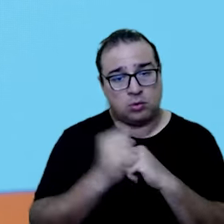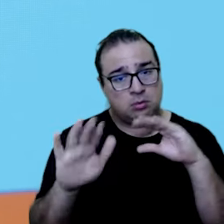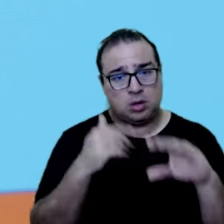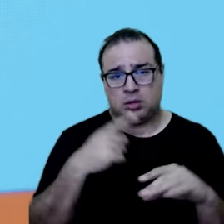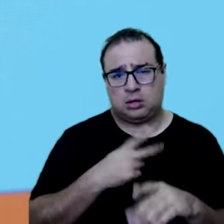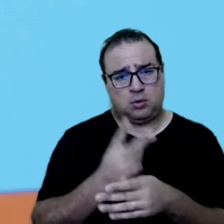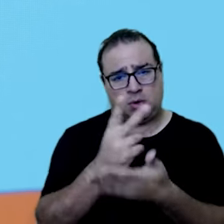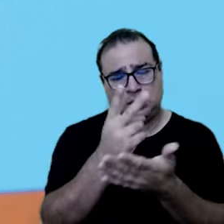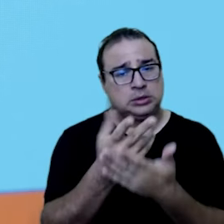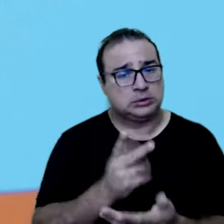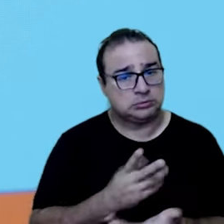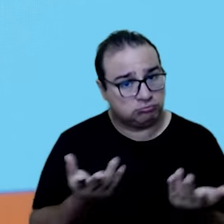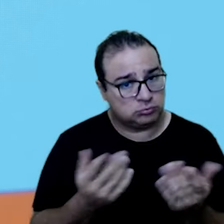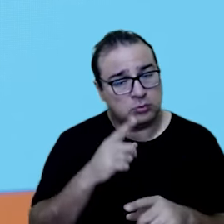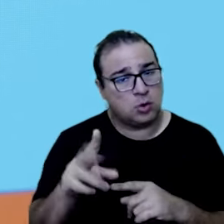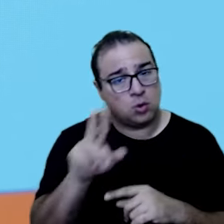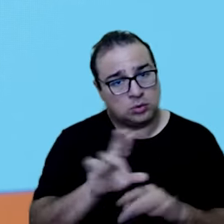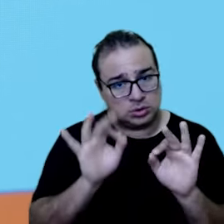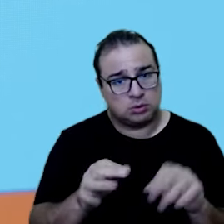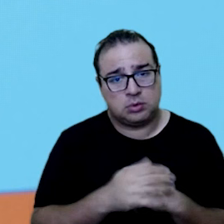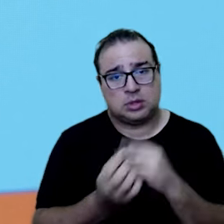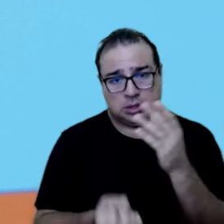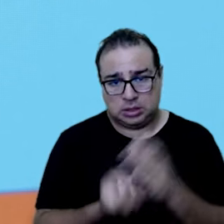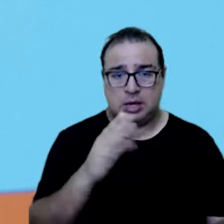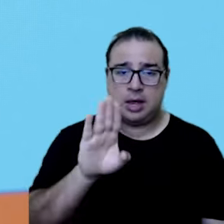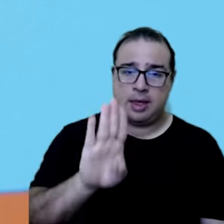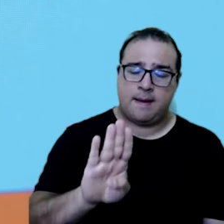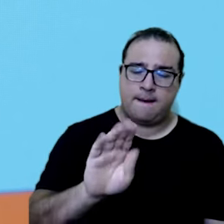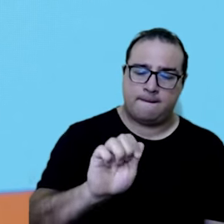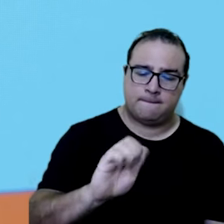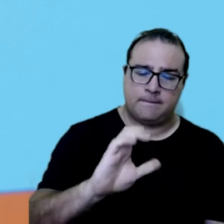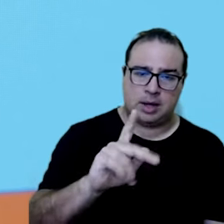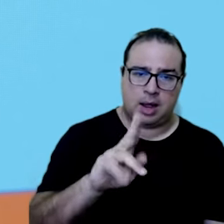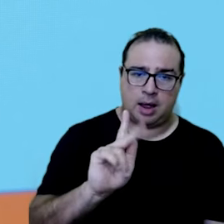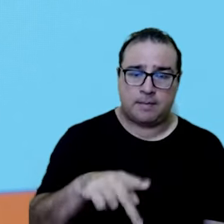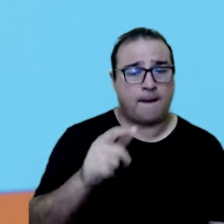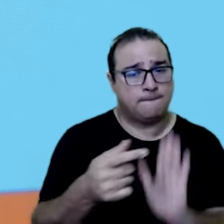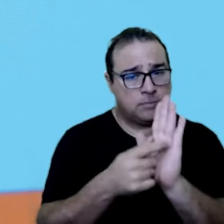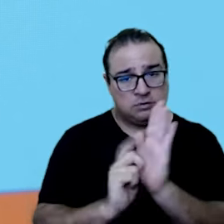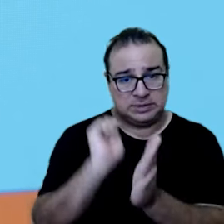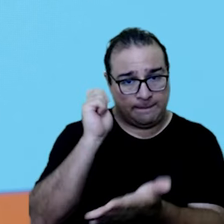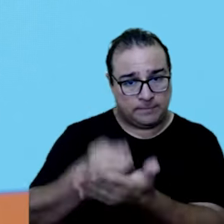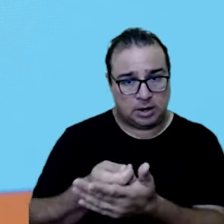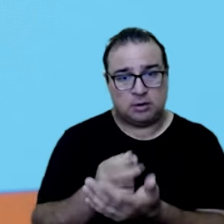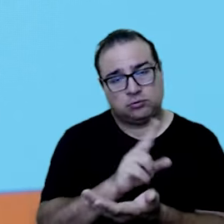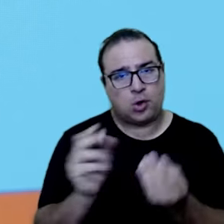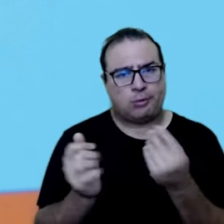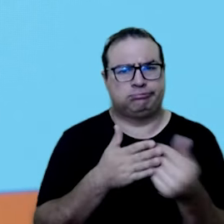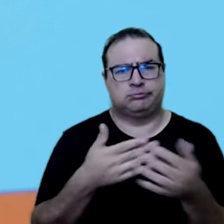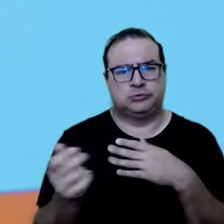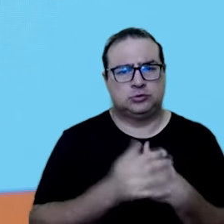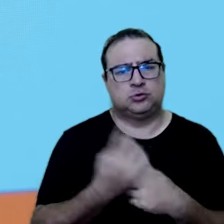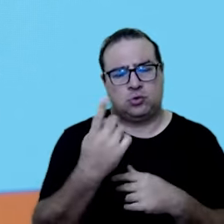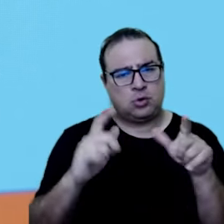e-mail você tem ele guardado no e-mail e depois você faz uso dele e você cria backup né Afinal de contas é um programa que você paga e você não vai deixar